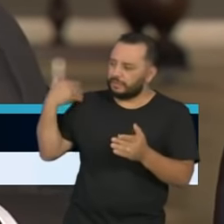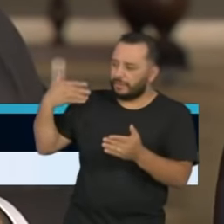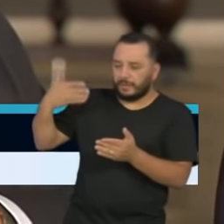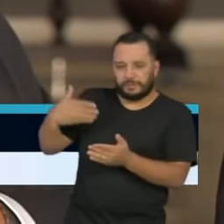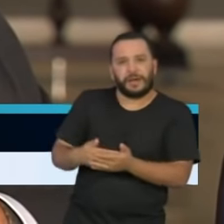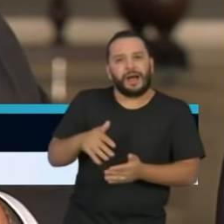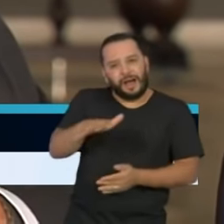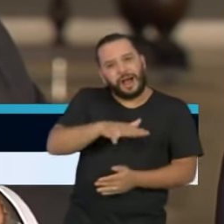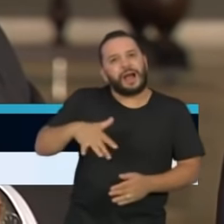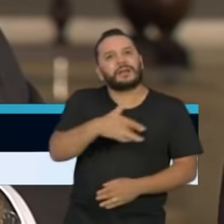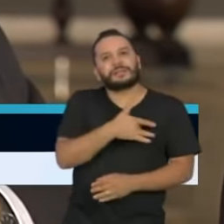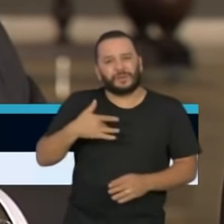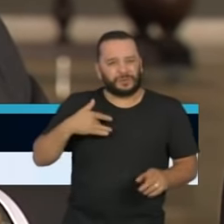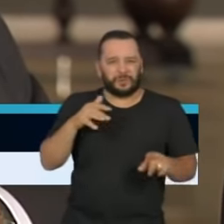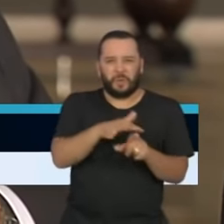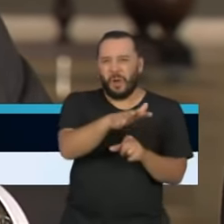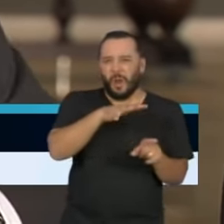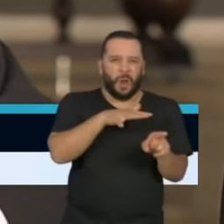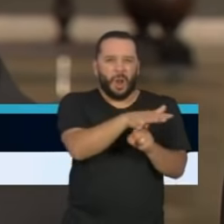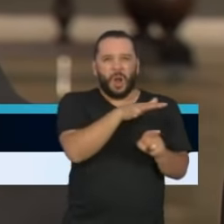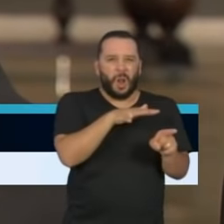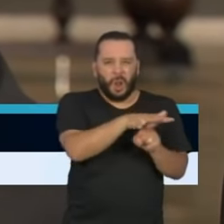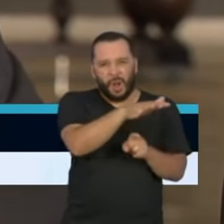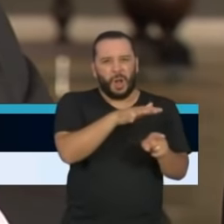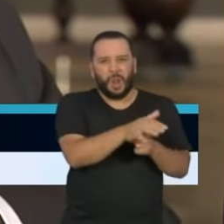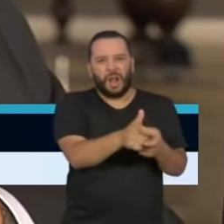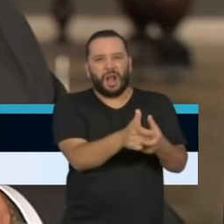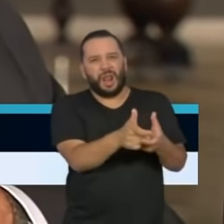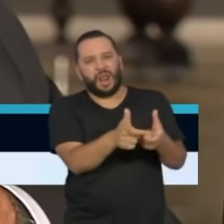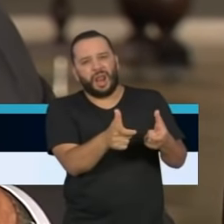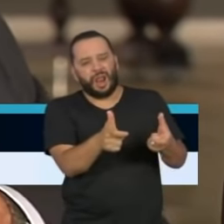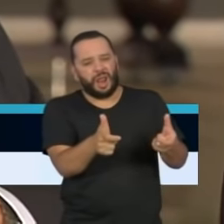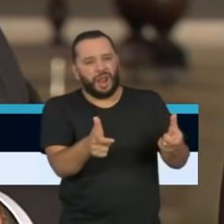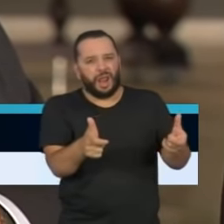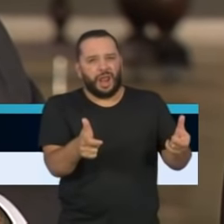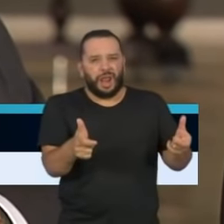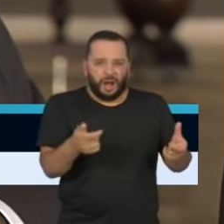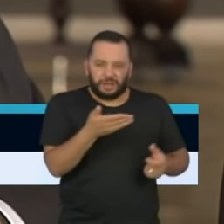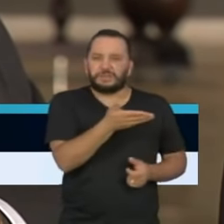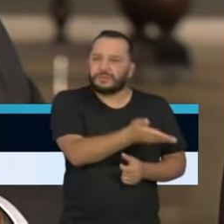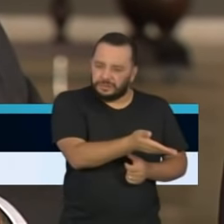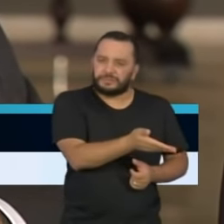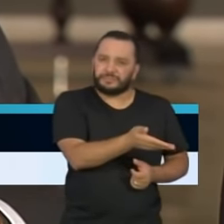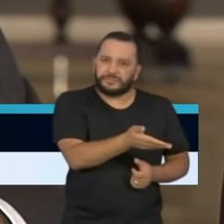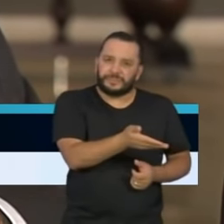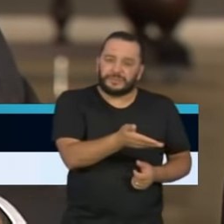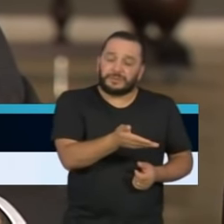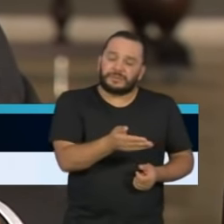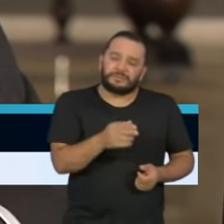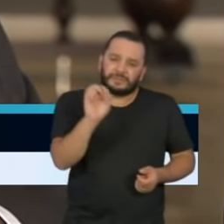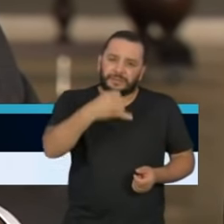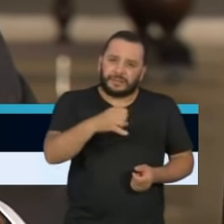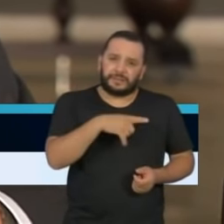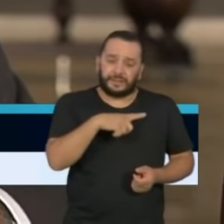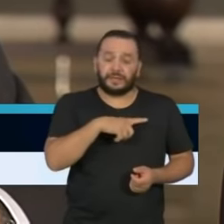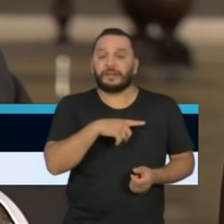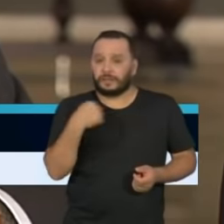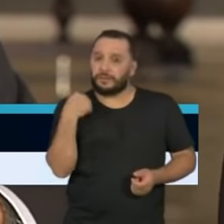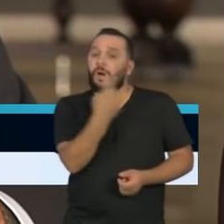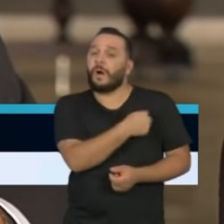saúde têm sofrido gradativamente um certo aumento, né, na sua avaliação pelo serviço de saúde. Nós vamos